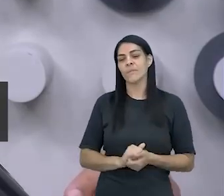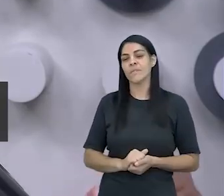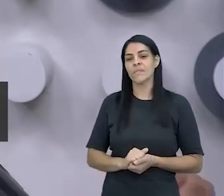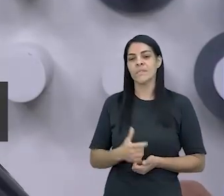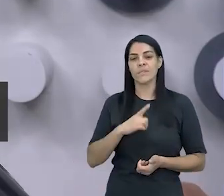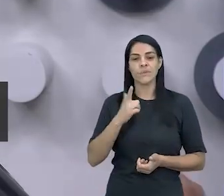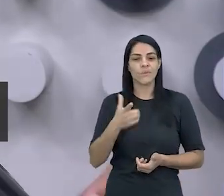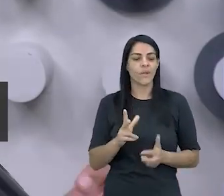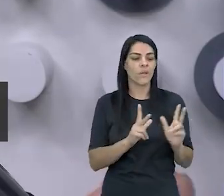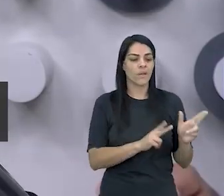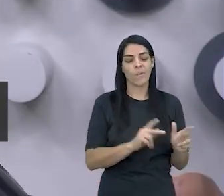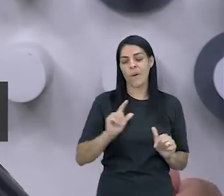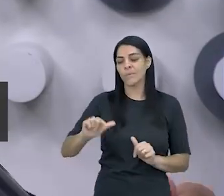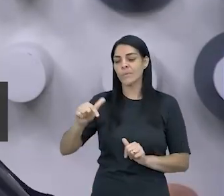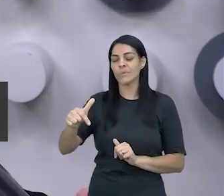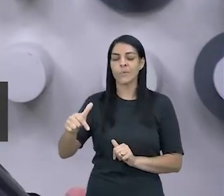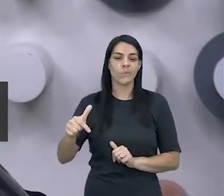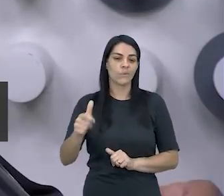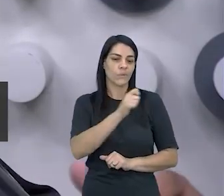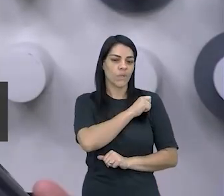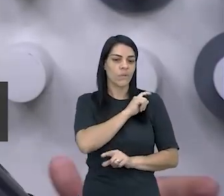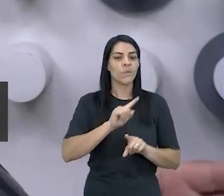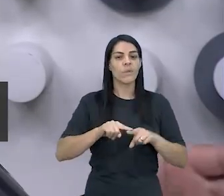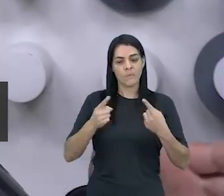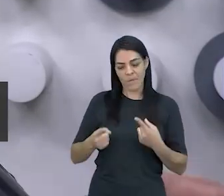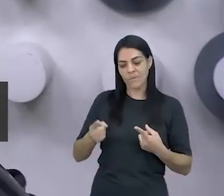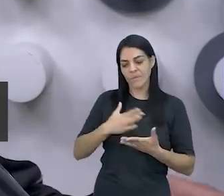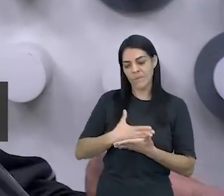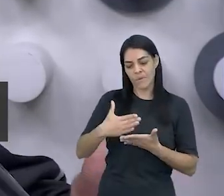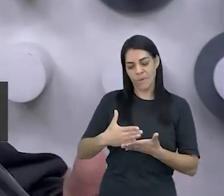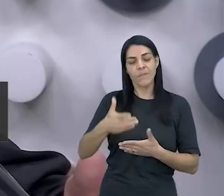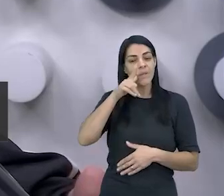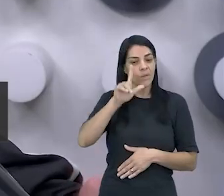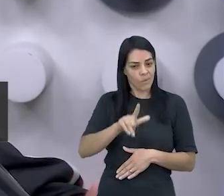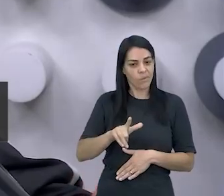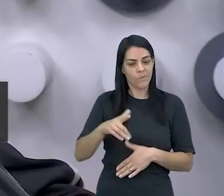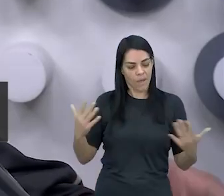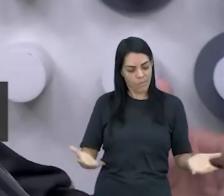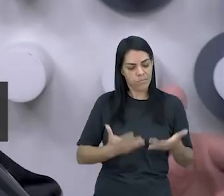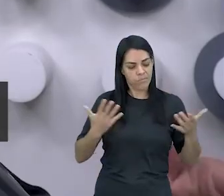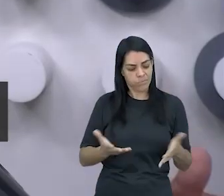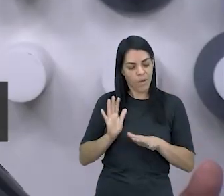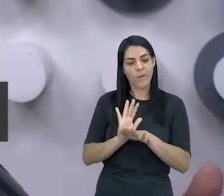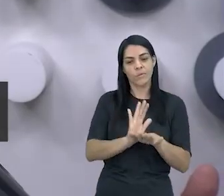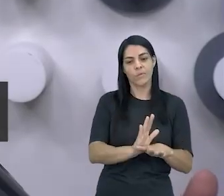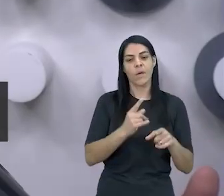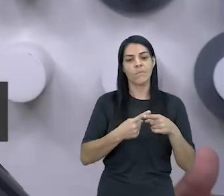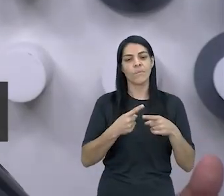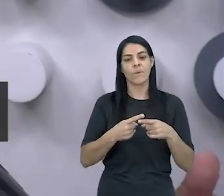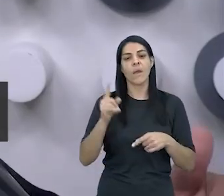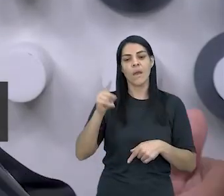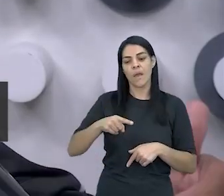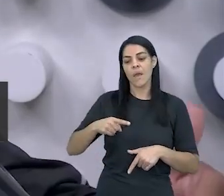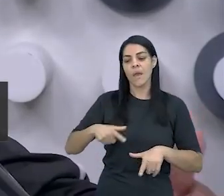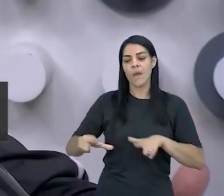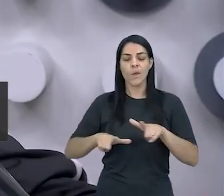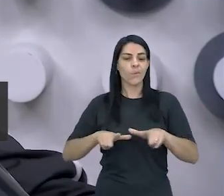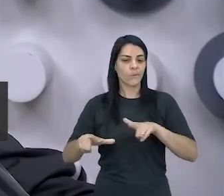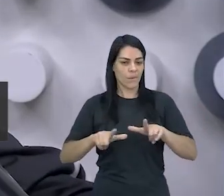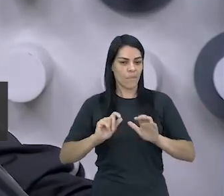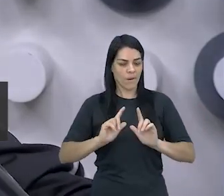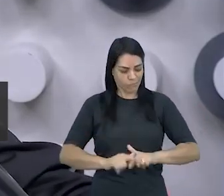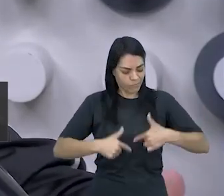mesma página que os demais, mas você vai iniciando. E esse trabalho contínuo, ele vem, por exemplo,